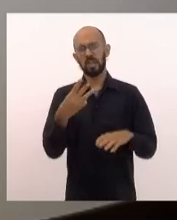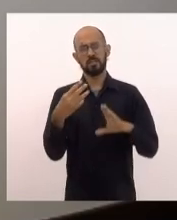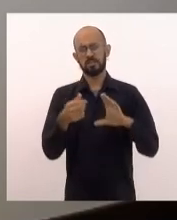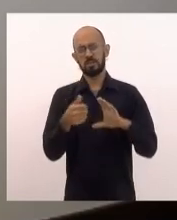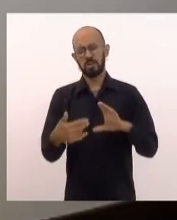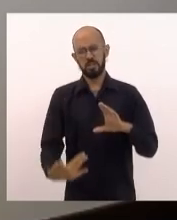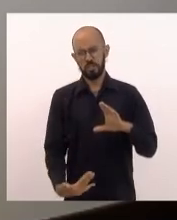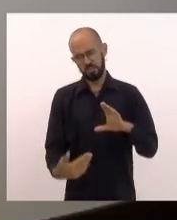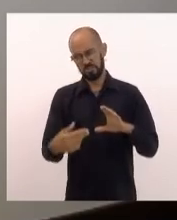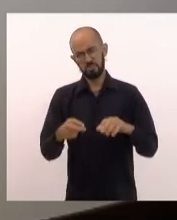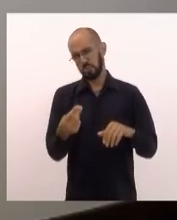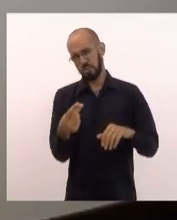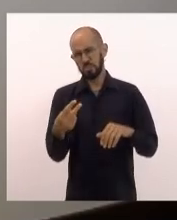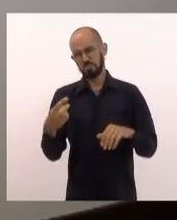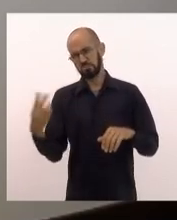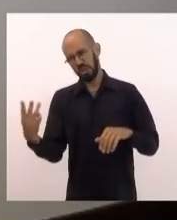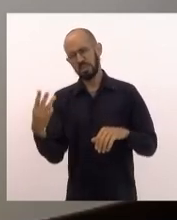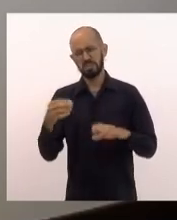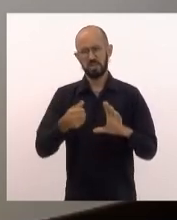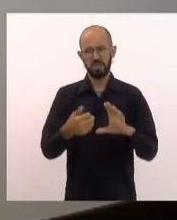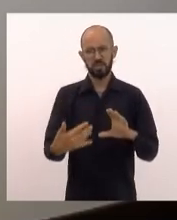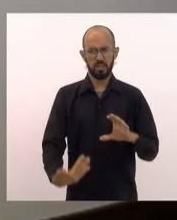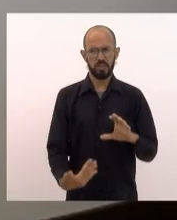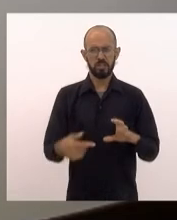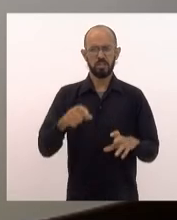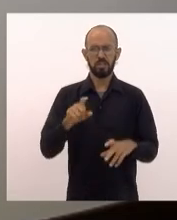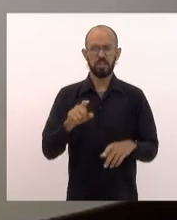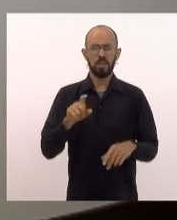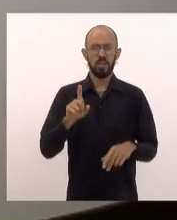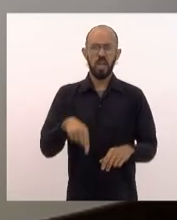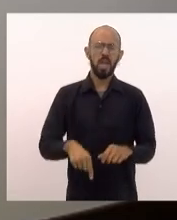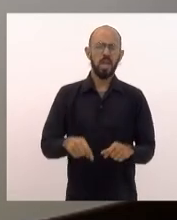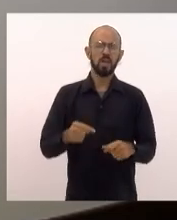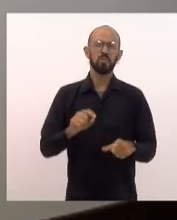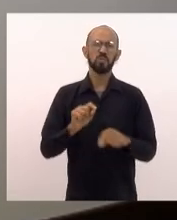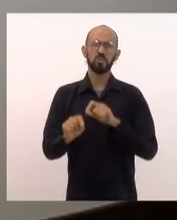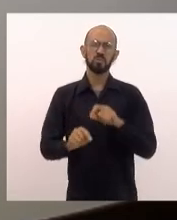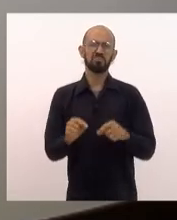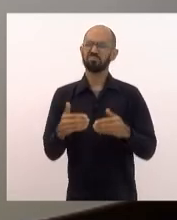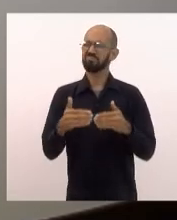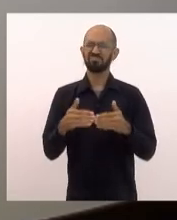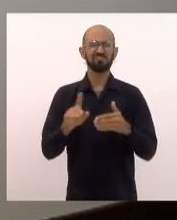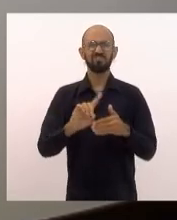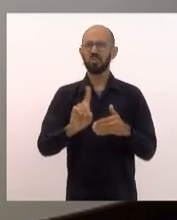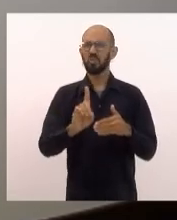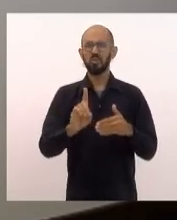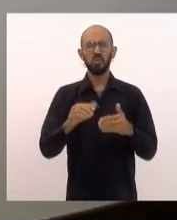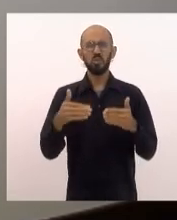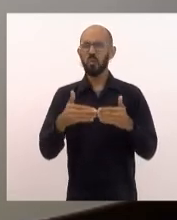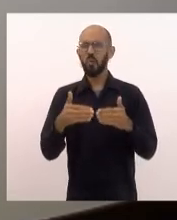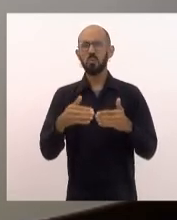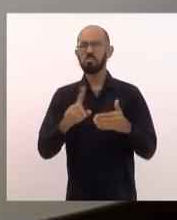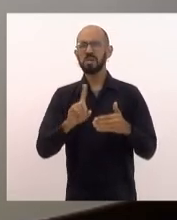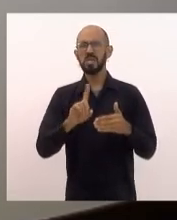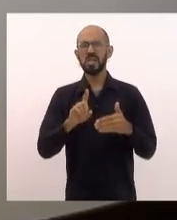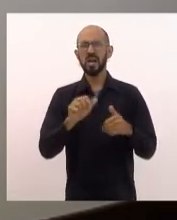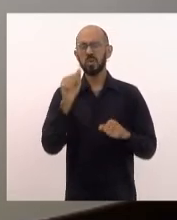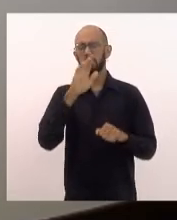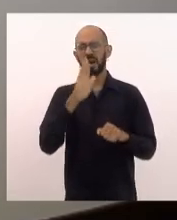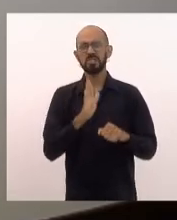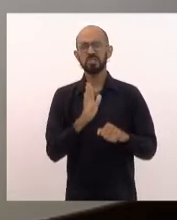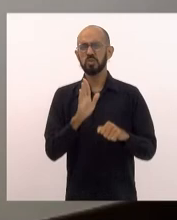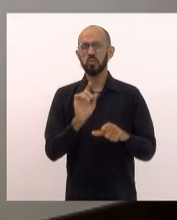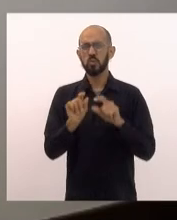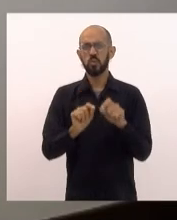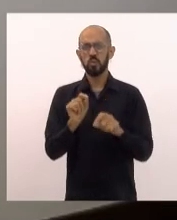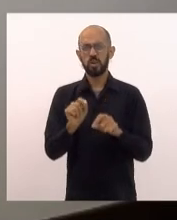de ajuda, porque assim é tão paradoxal que o Brasil já tem, infelizmente, recebido,